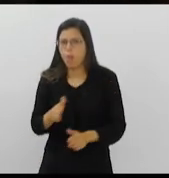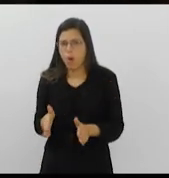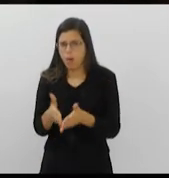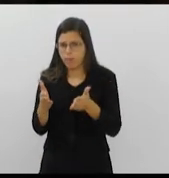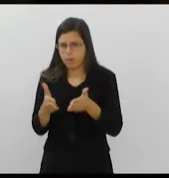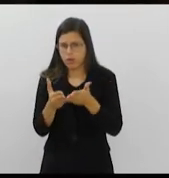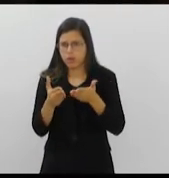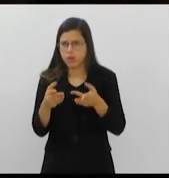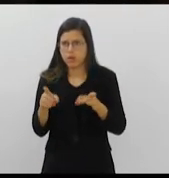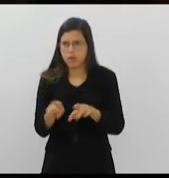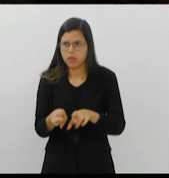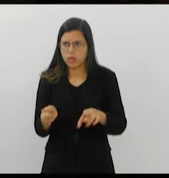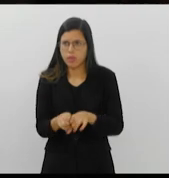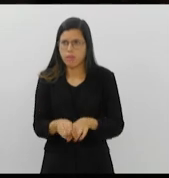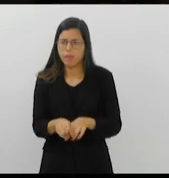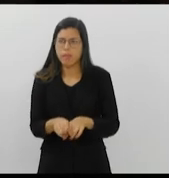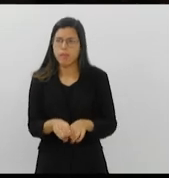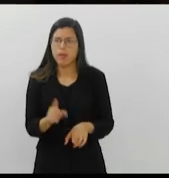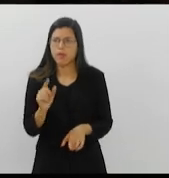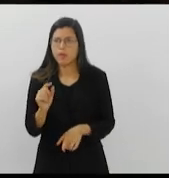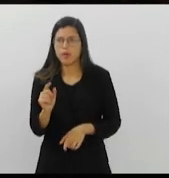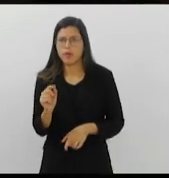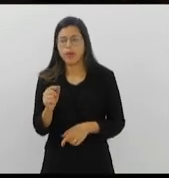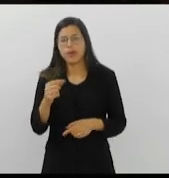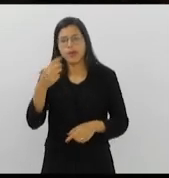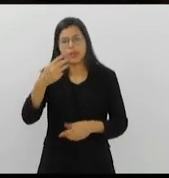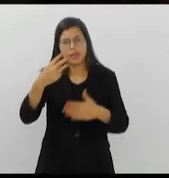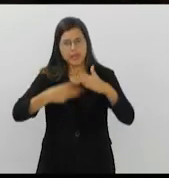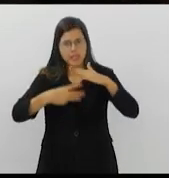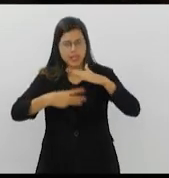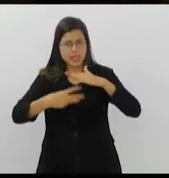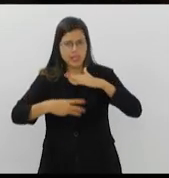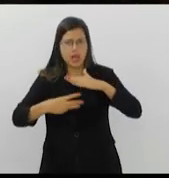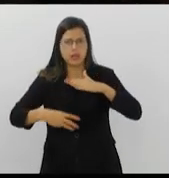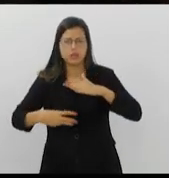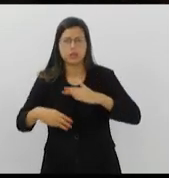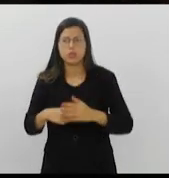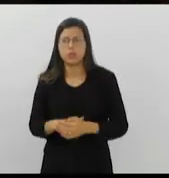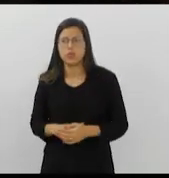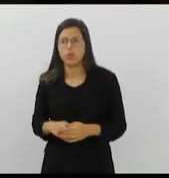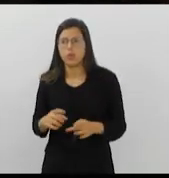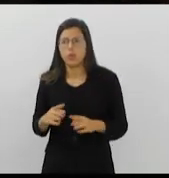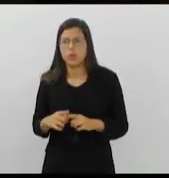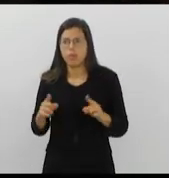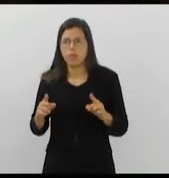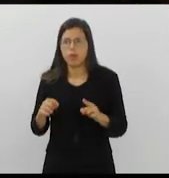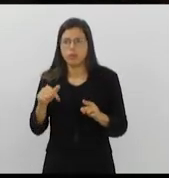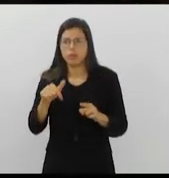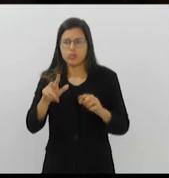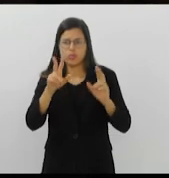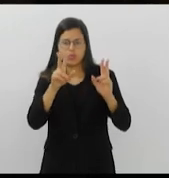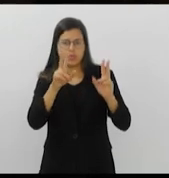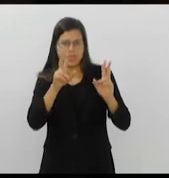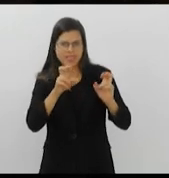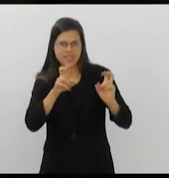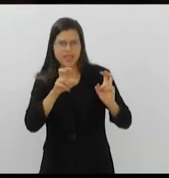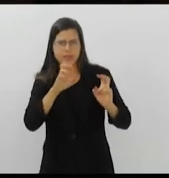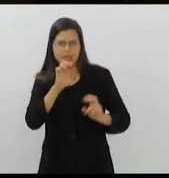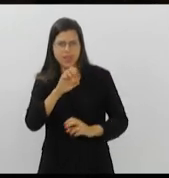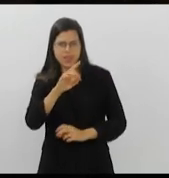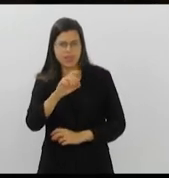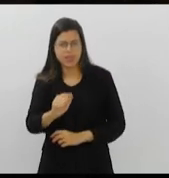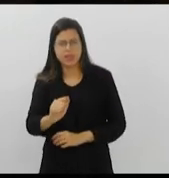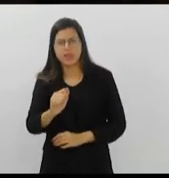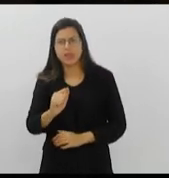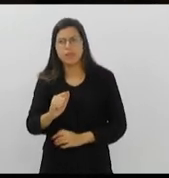além dos três segmentos há também os terceirizados. Mas aqui, sobre o tema da AEDA, acho que quando se mexe